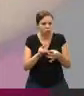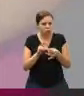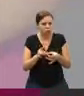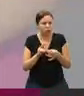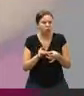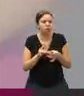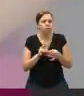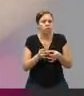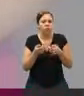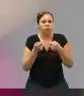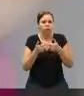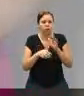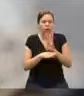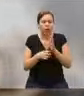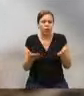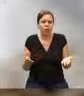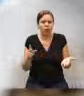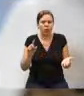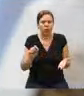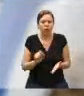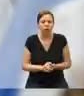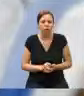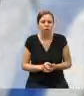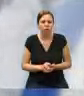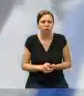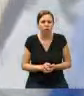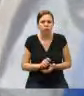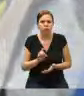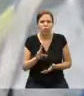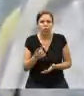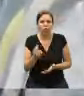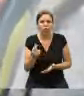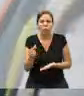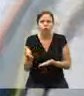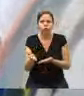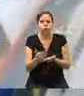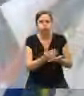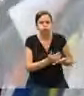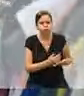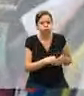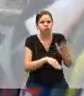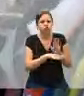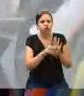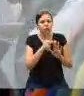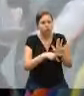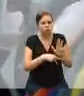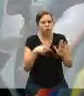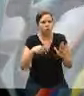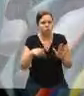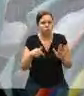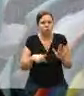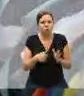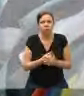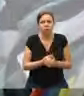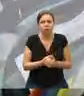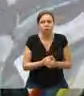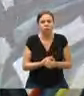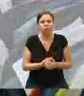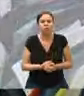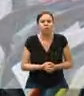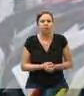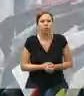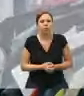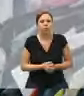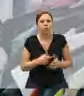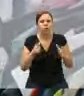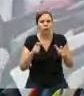essa corrente do bem. Então, mais do que levantar dinheiro para ajudar nos projetos, aqui é